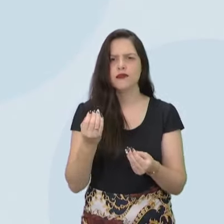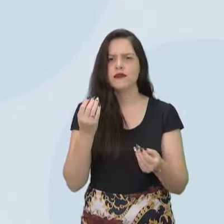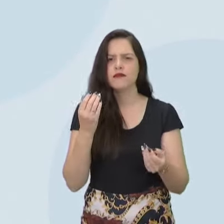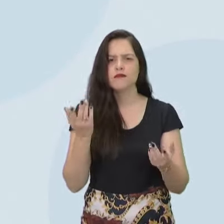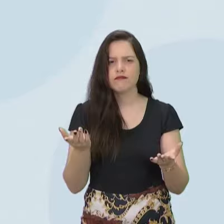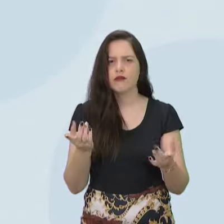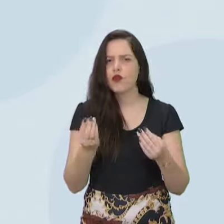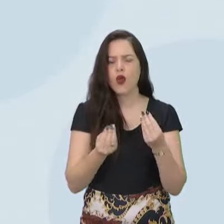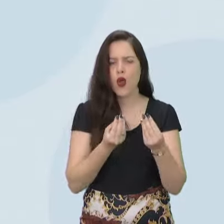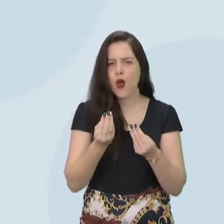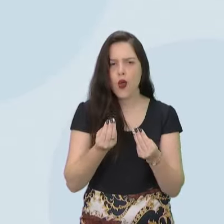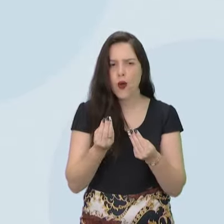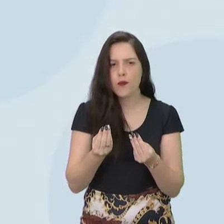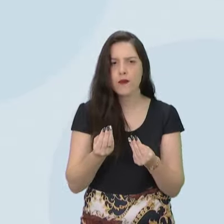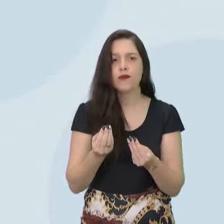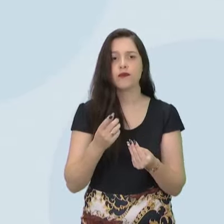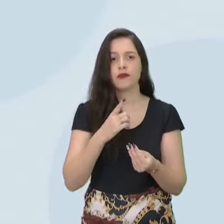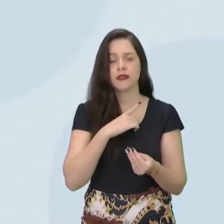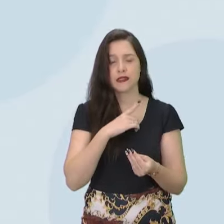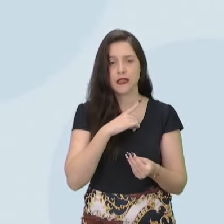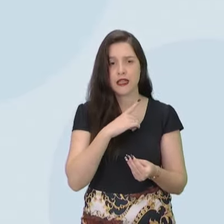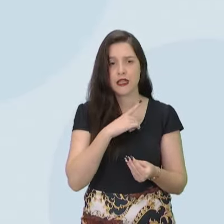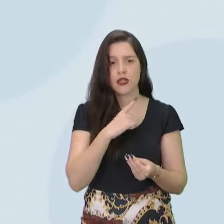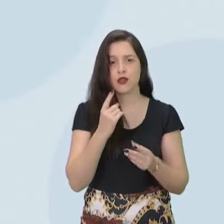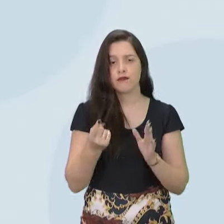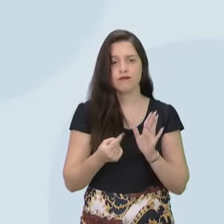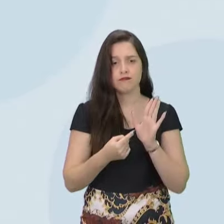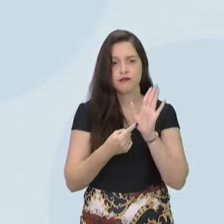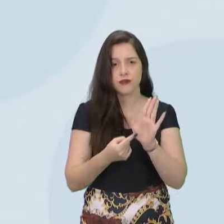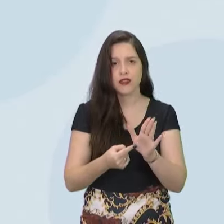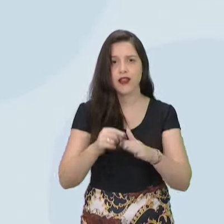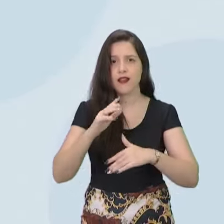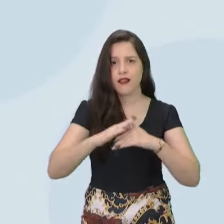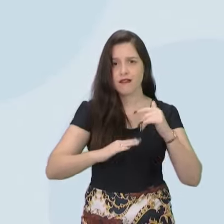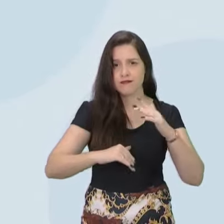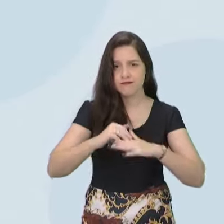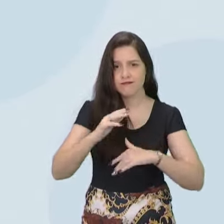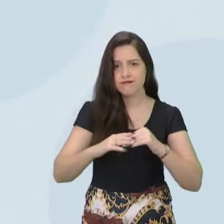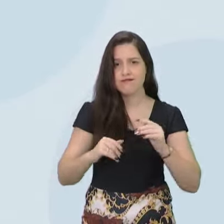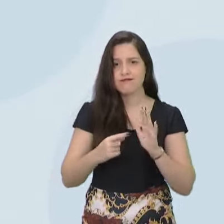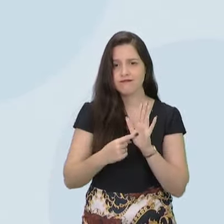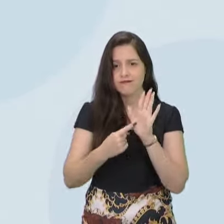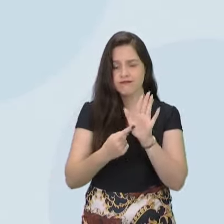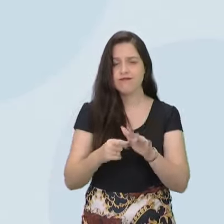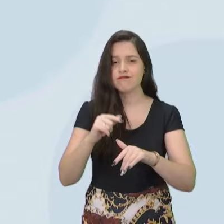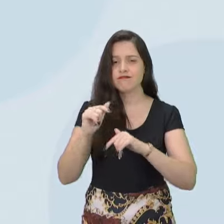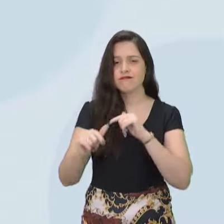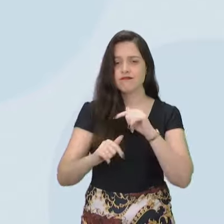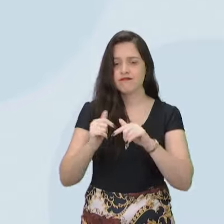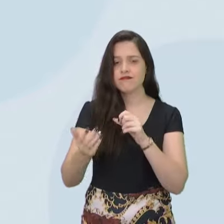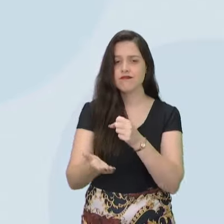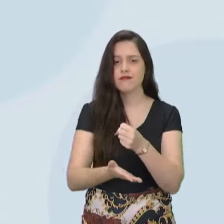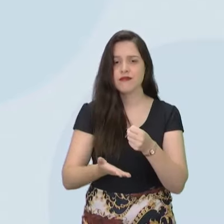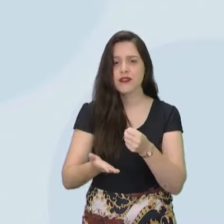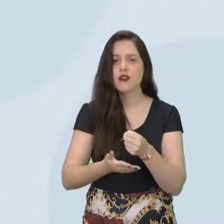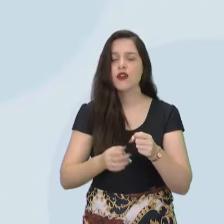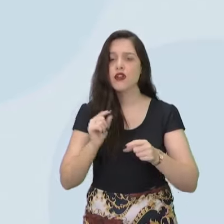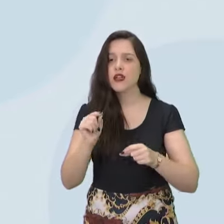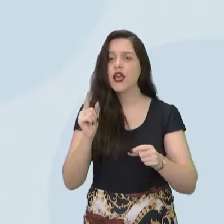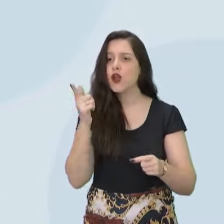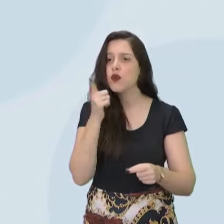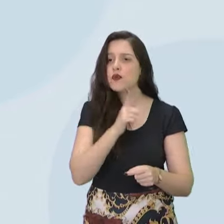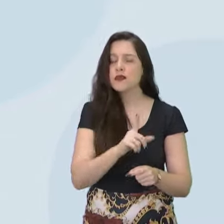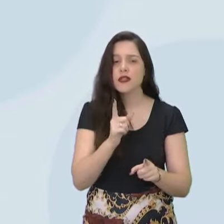lê esse código? Assim como a gente aprendeu a ler o código das habilidades da formação geral básica, é interessante a gente